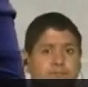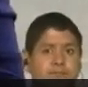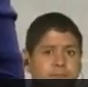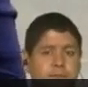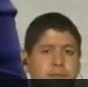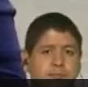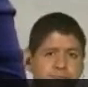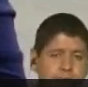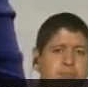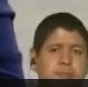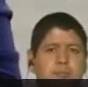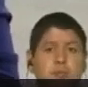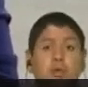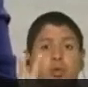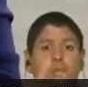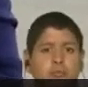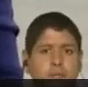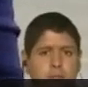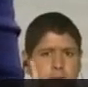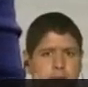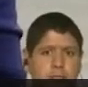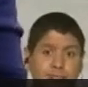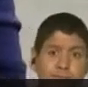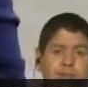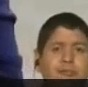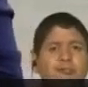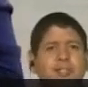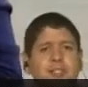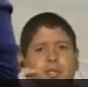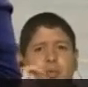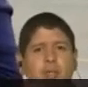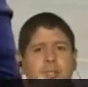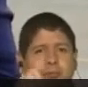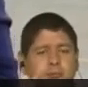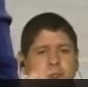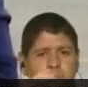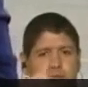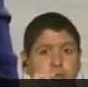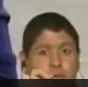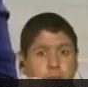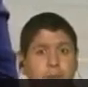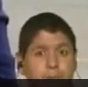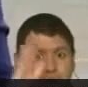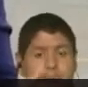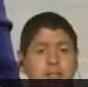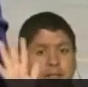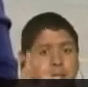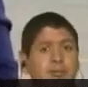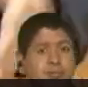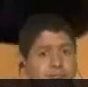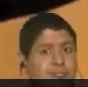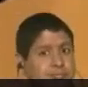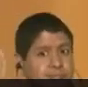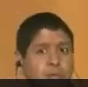combustíveis. O valor do litro da gasolina, por exemplo, chegou a ser vendido 50 centavos mais caro nesta semana em relação à semana